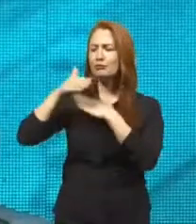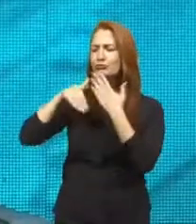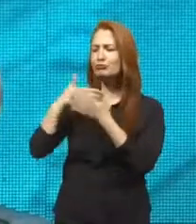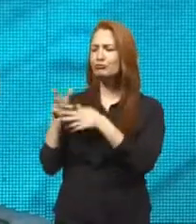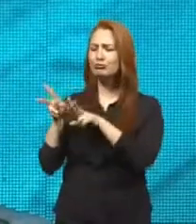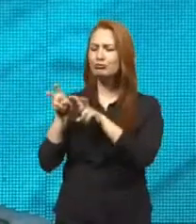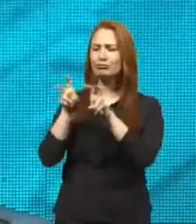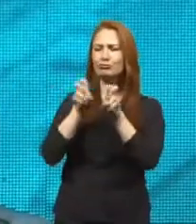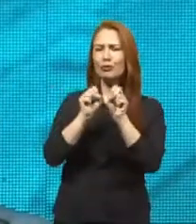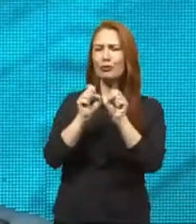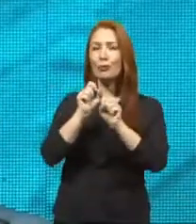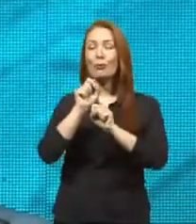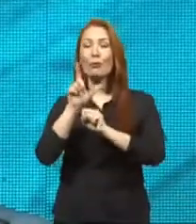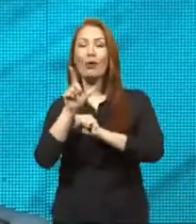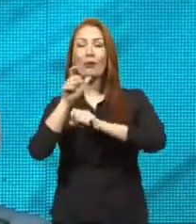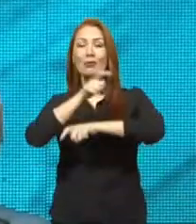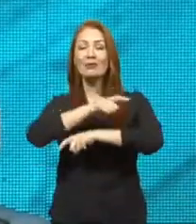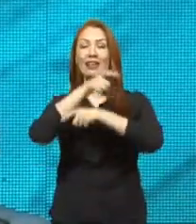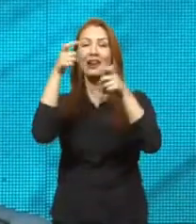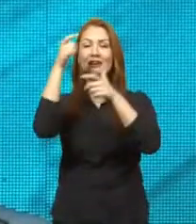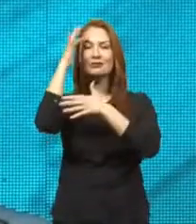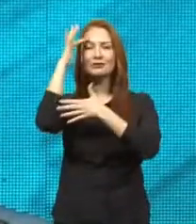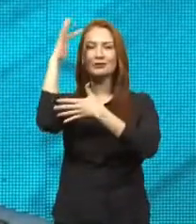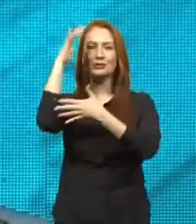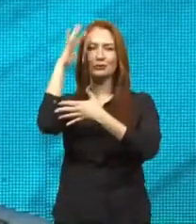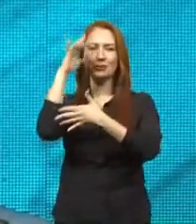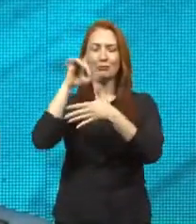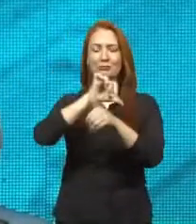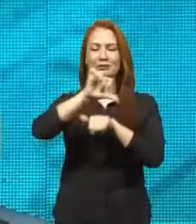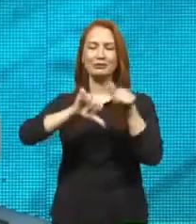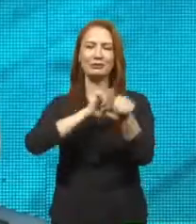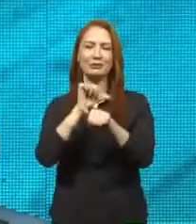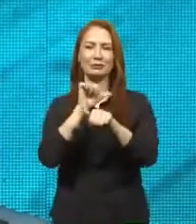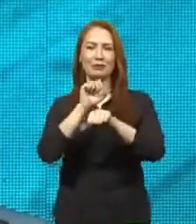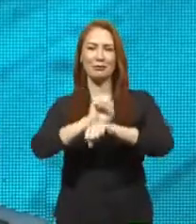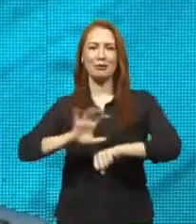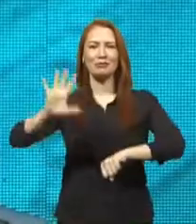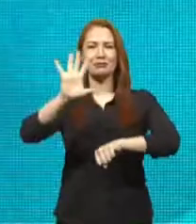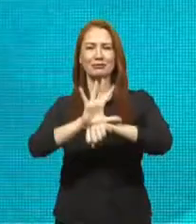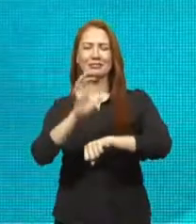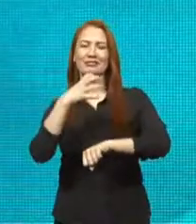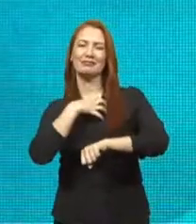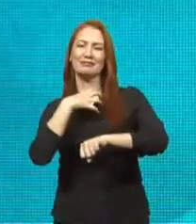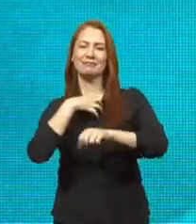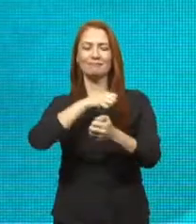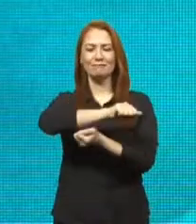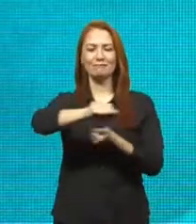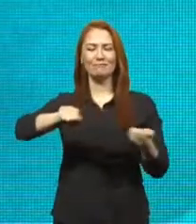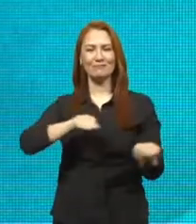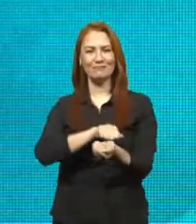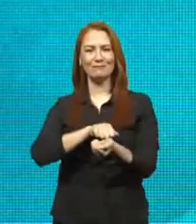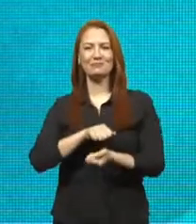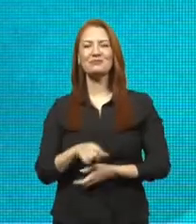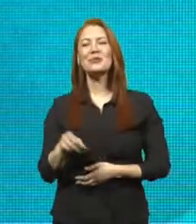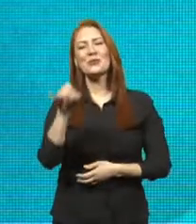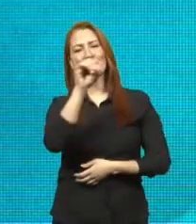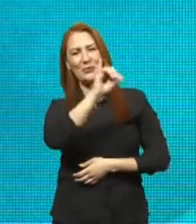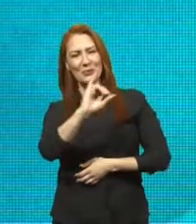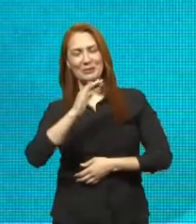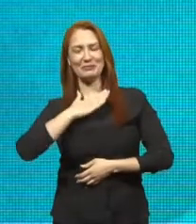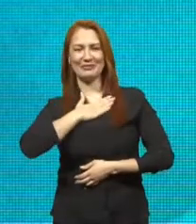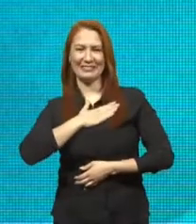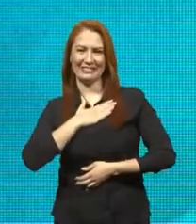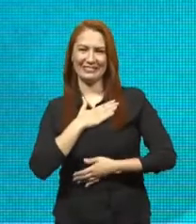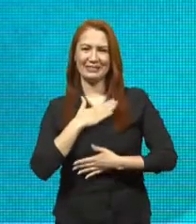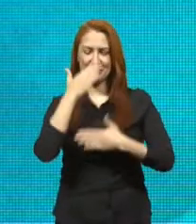Qual é o grande sonho dessa lei para transformar o nosso estado num estado mais sustentável? Olá, é um prazer estar aqui. Obrigado